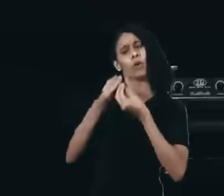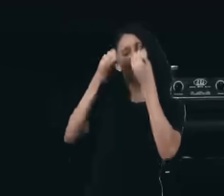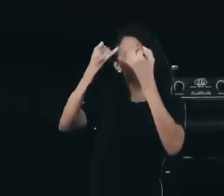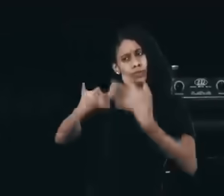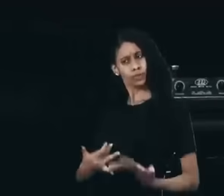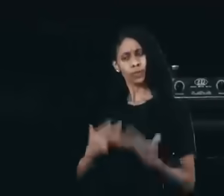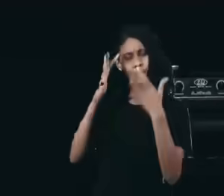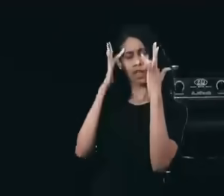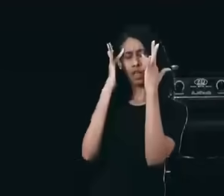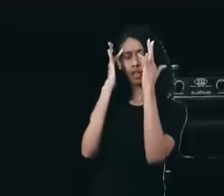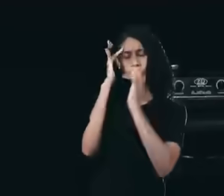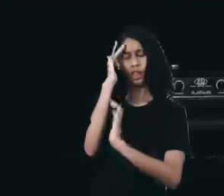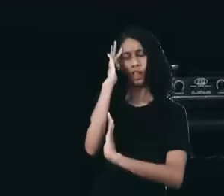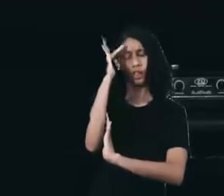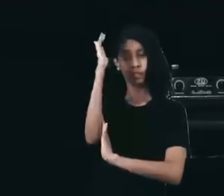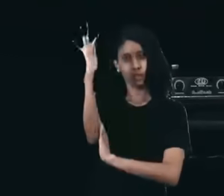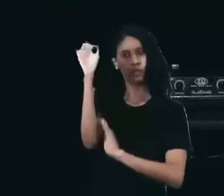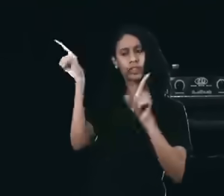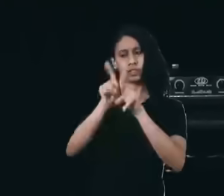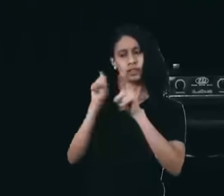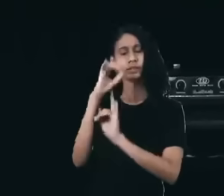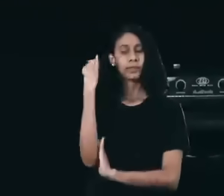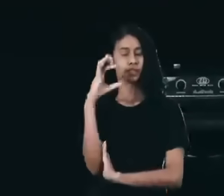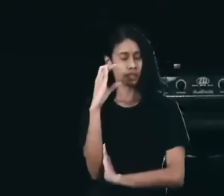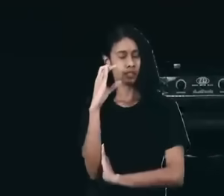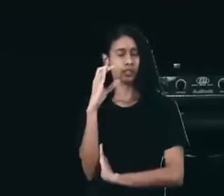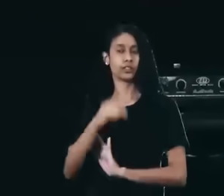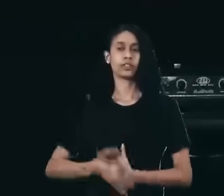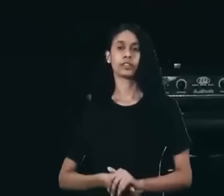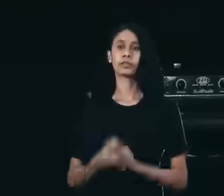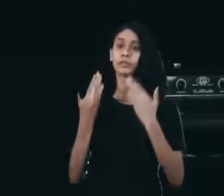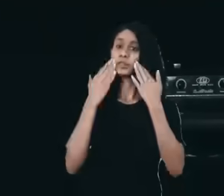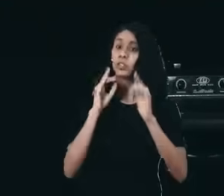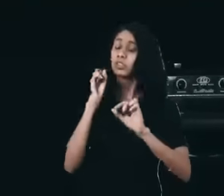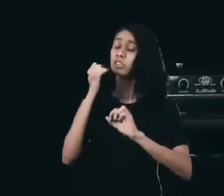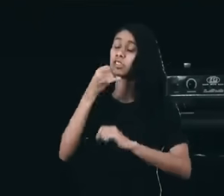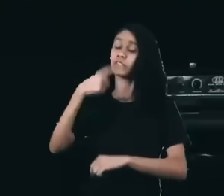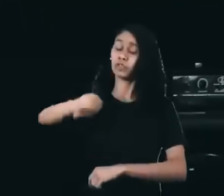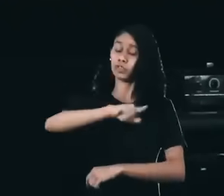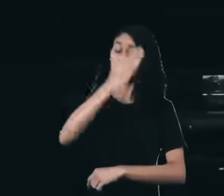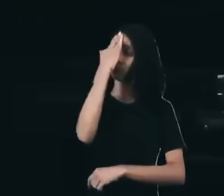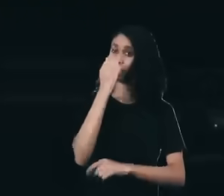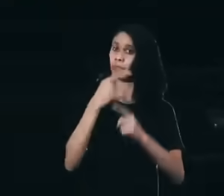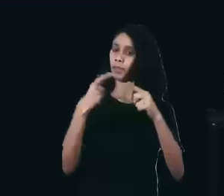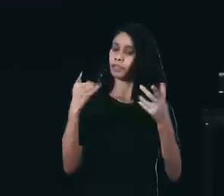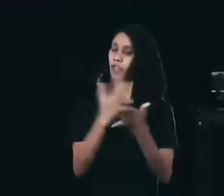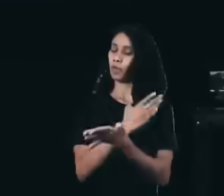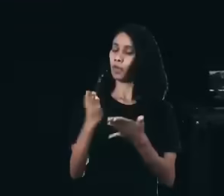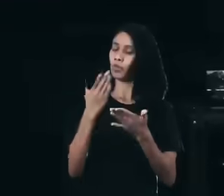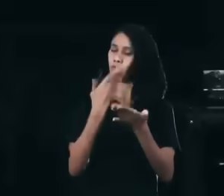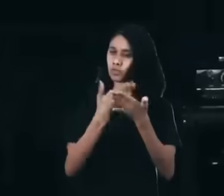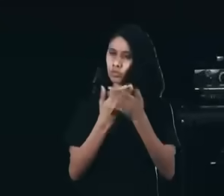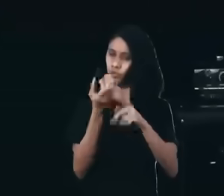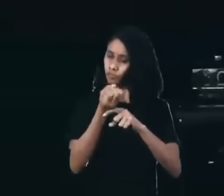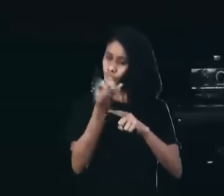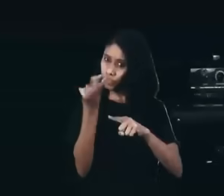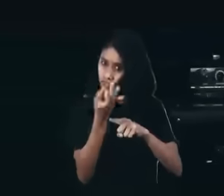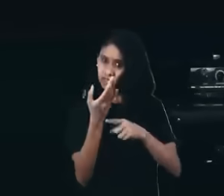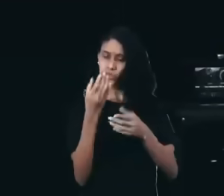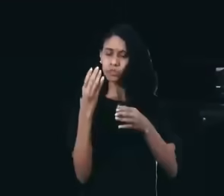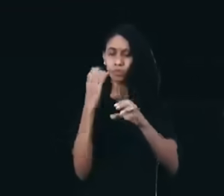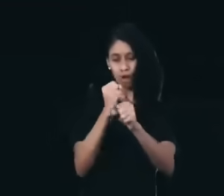teoria se torna também científica? Não sei se você sabe, mas alguns estudiosos e físicos, depois de muitos e muitos